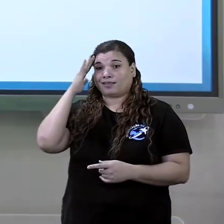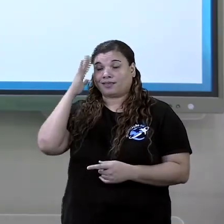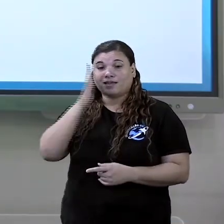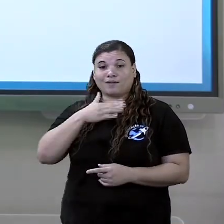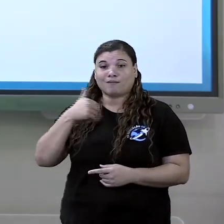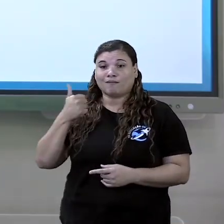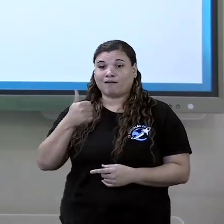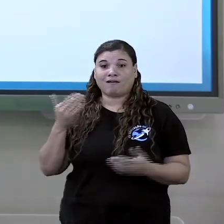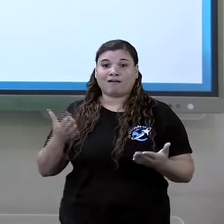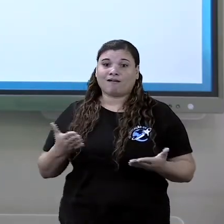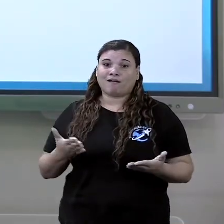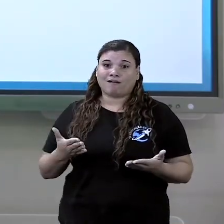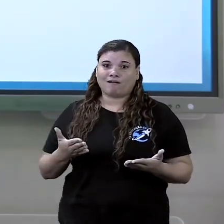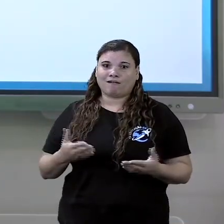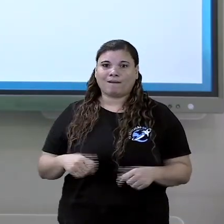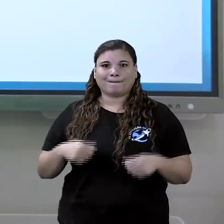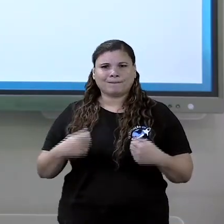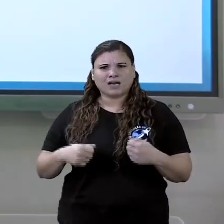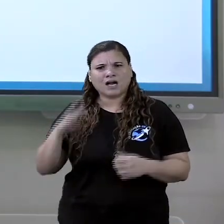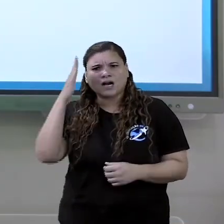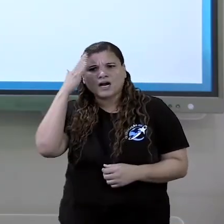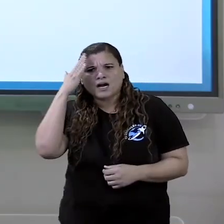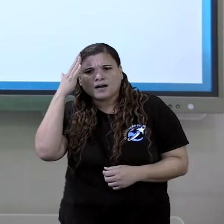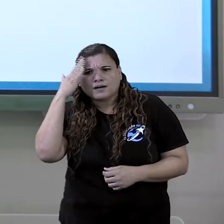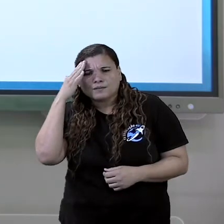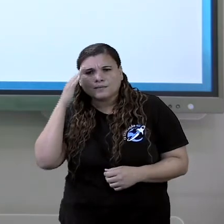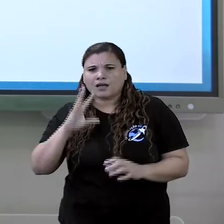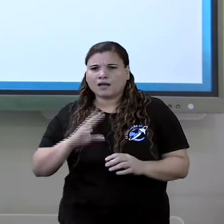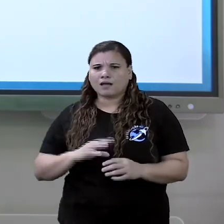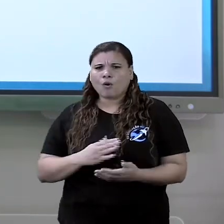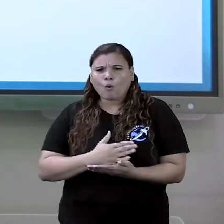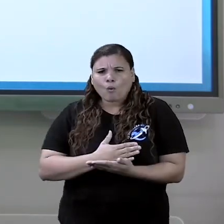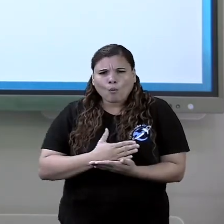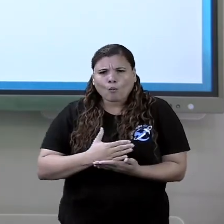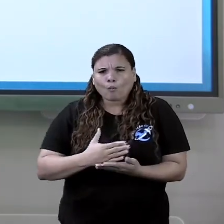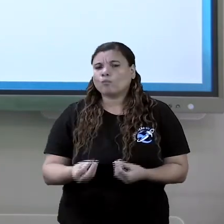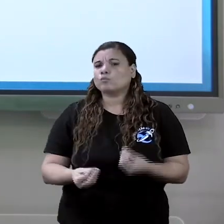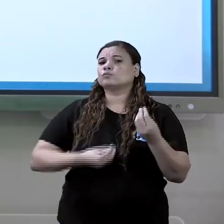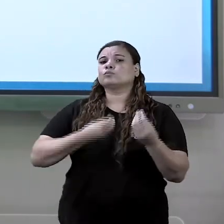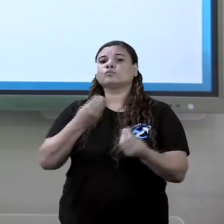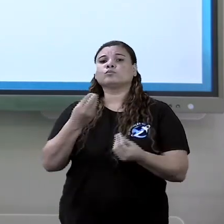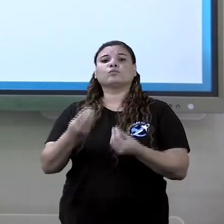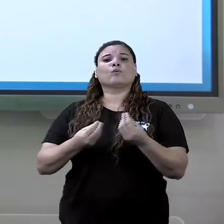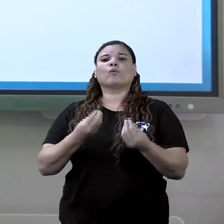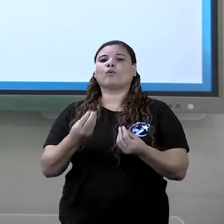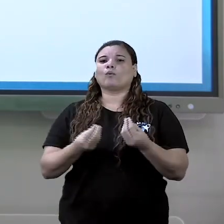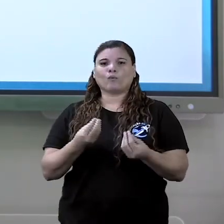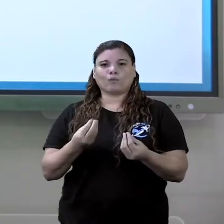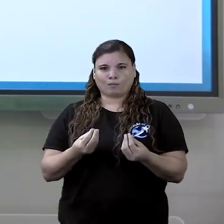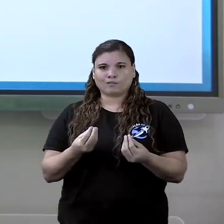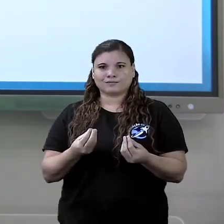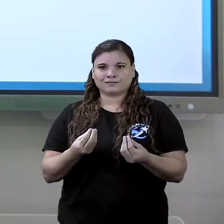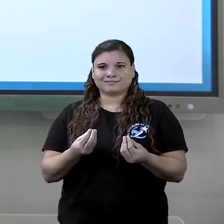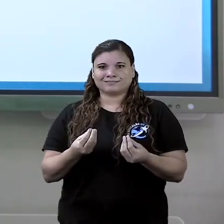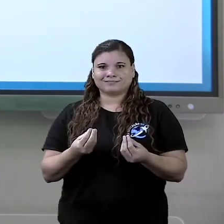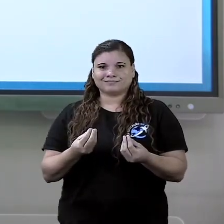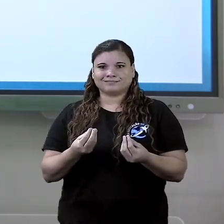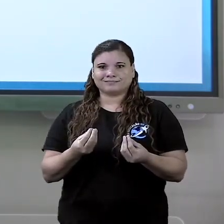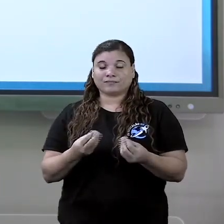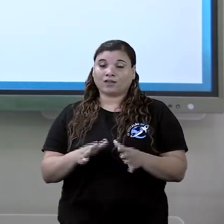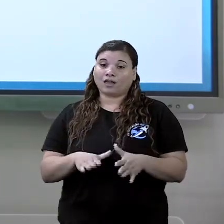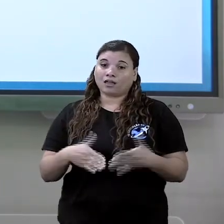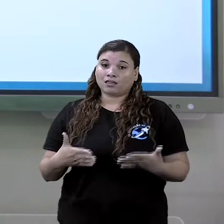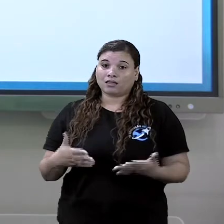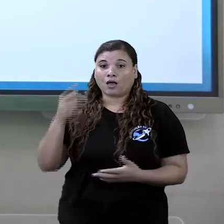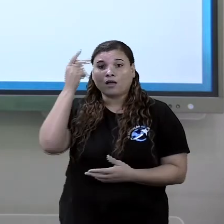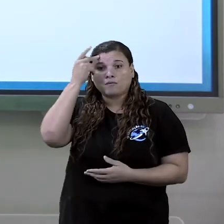tudo começou. E é muito usado como fontes históricas alguns